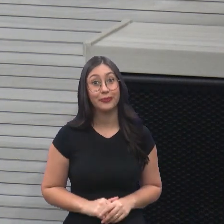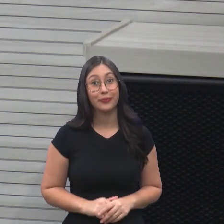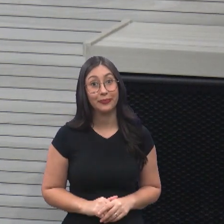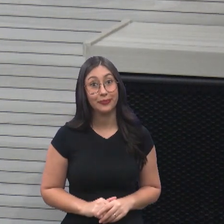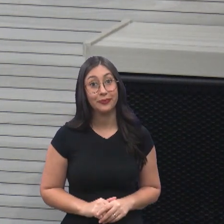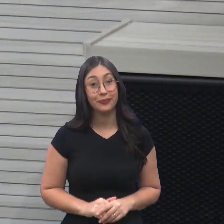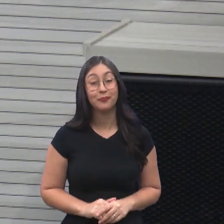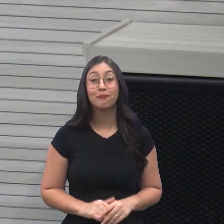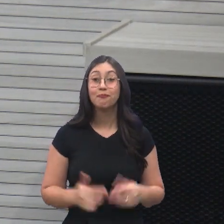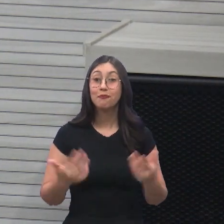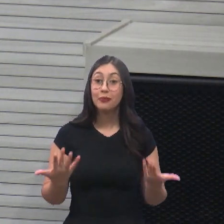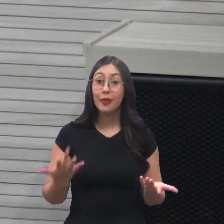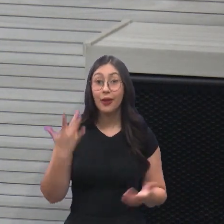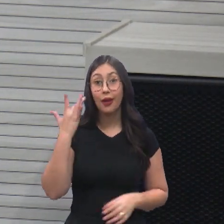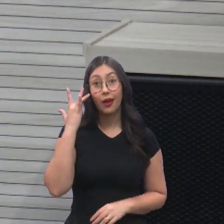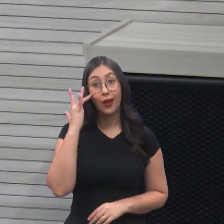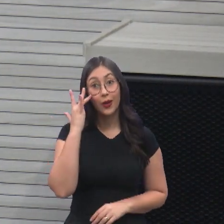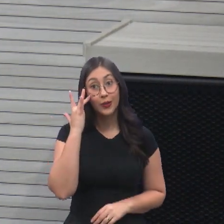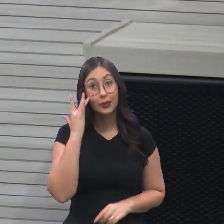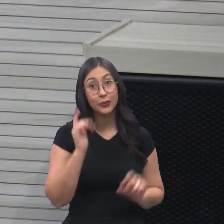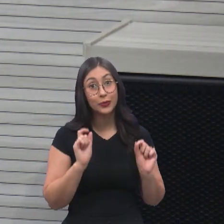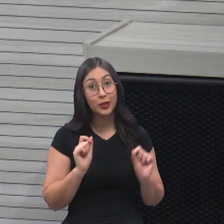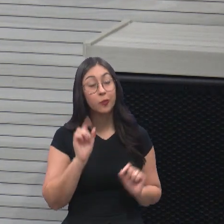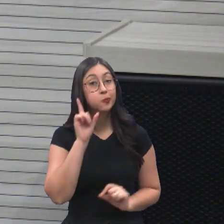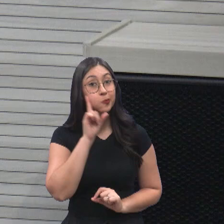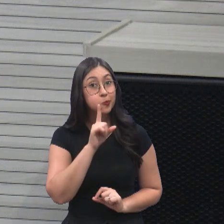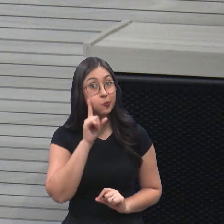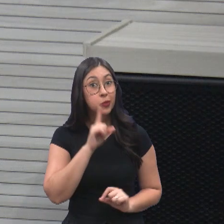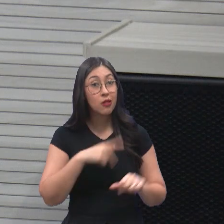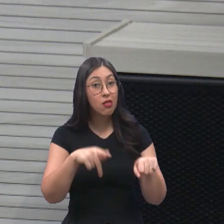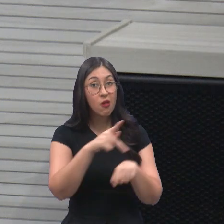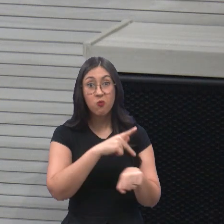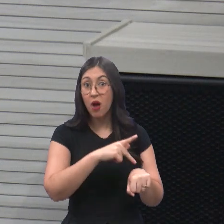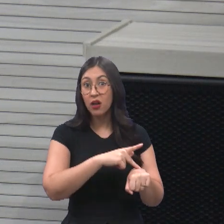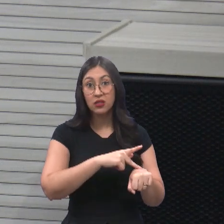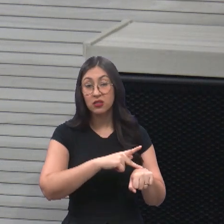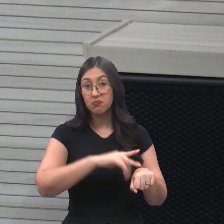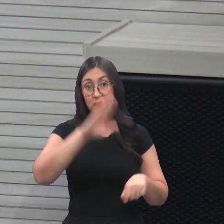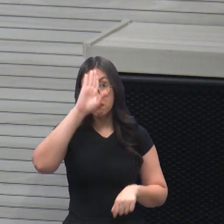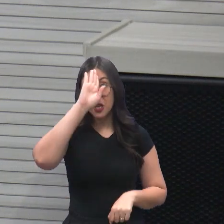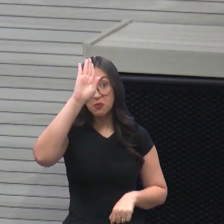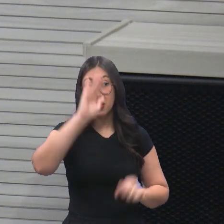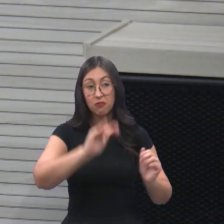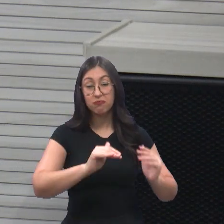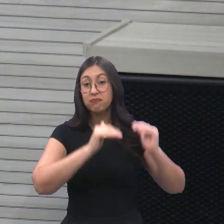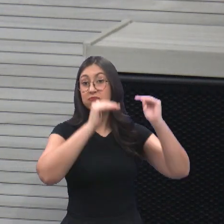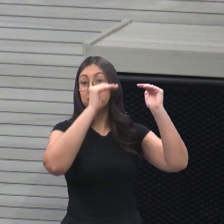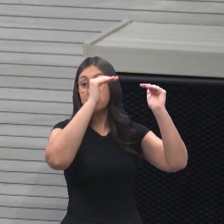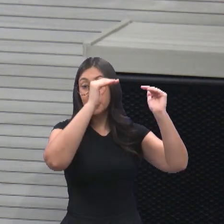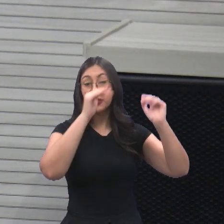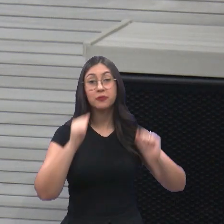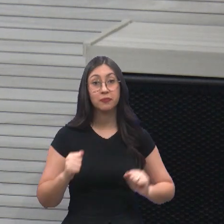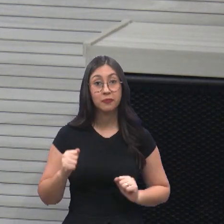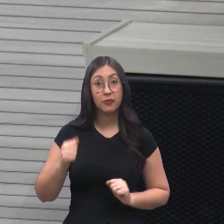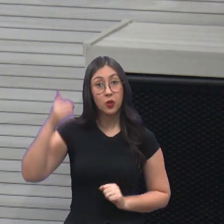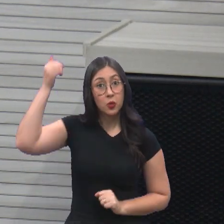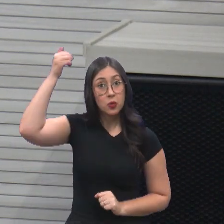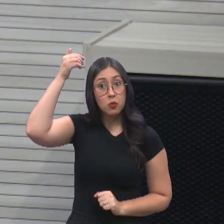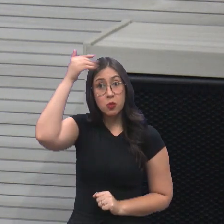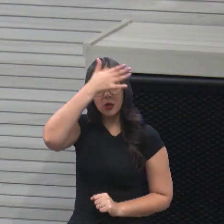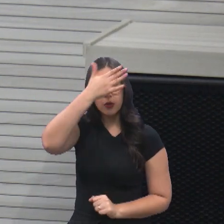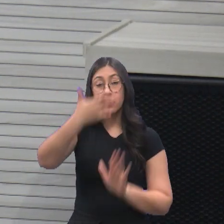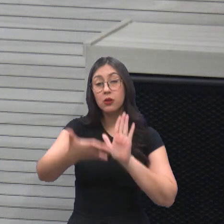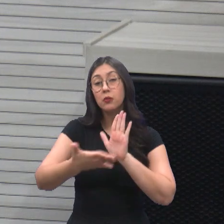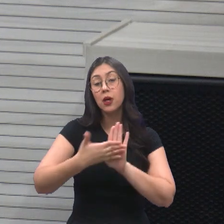Eu acho assim, os Estados Unidos é a maior potência mundial. O Trump tem uma proposta de governo